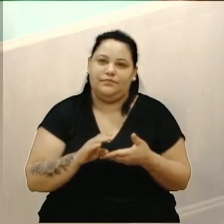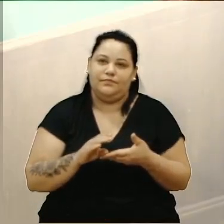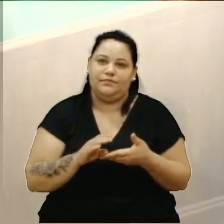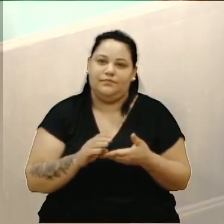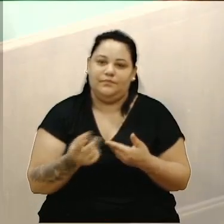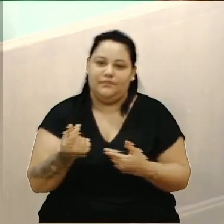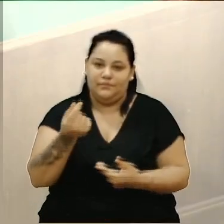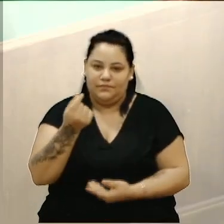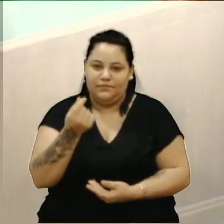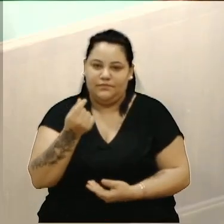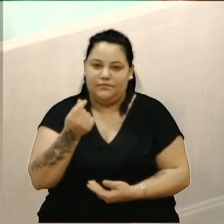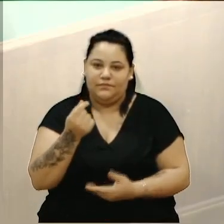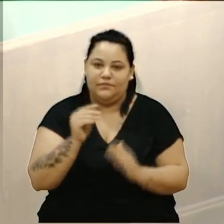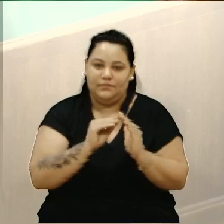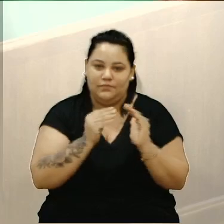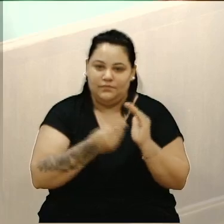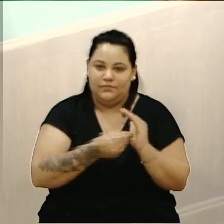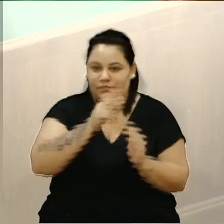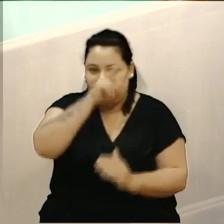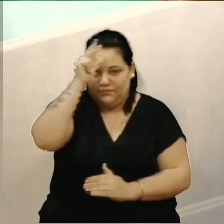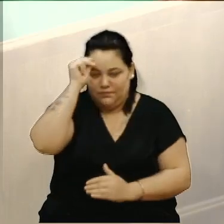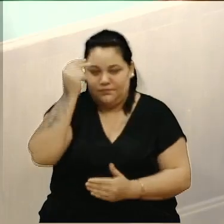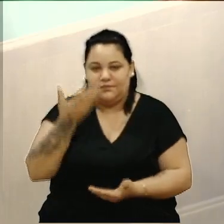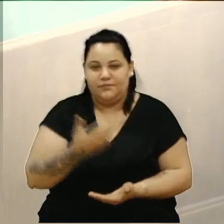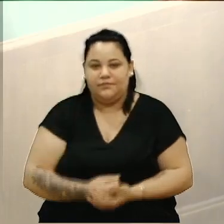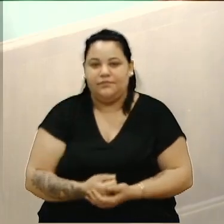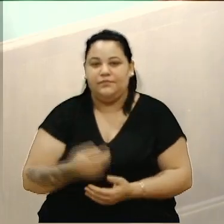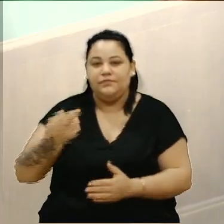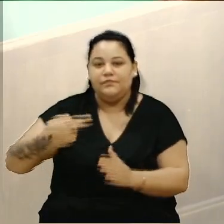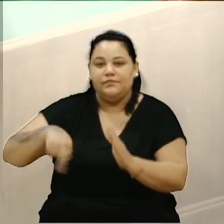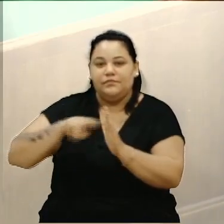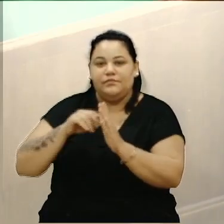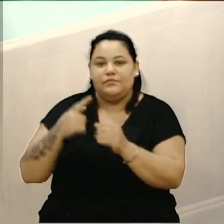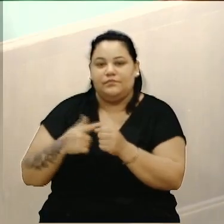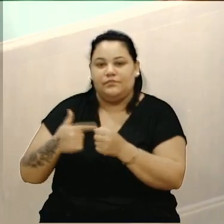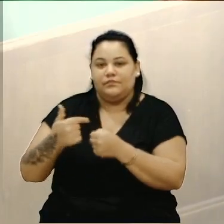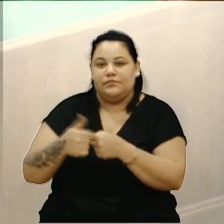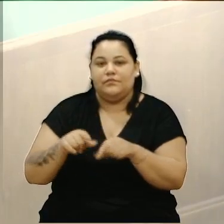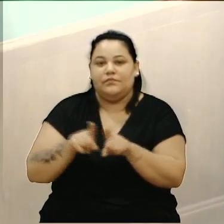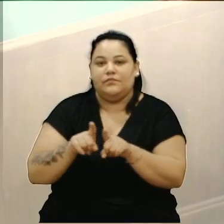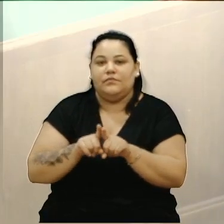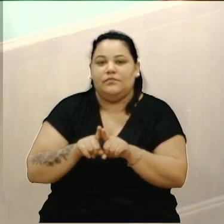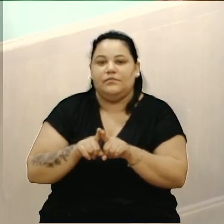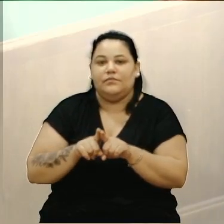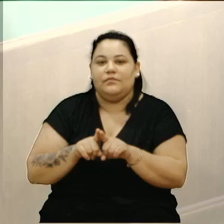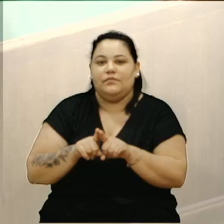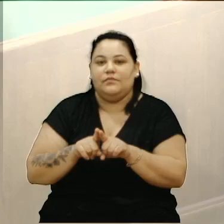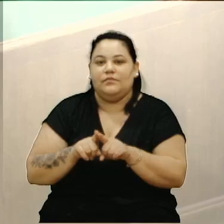SAMAI, prefeito. Vamos recuperar a cidade também.